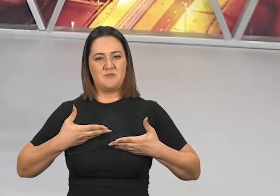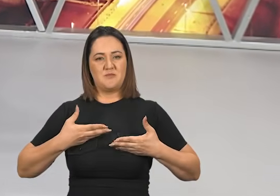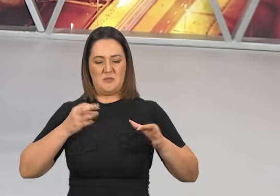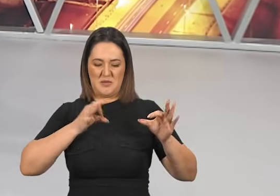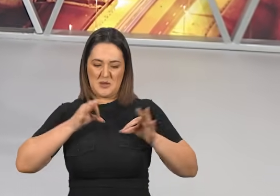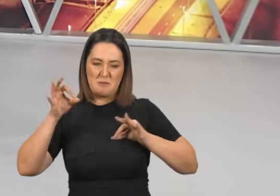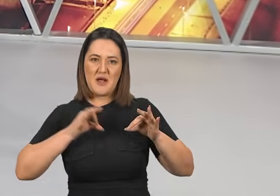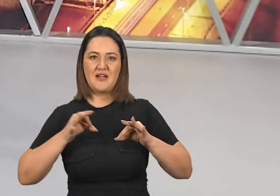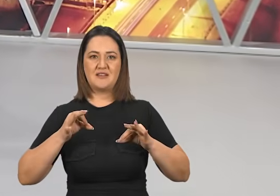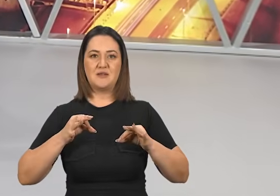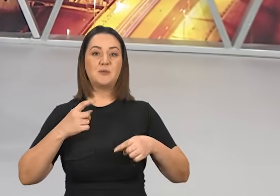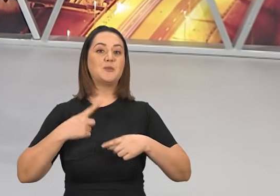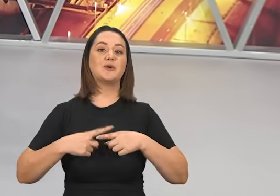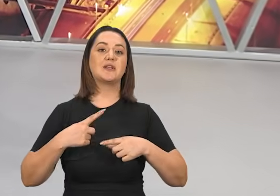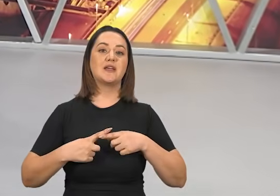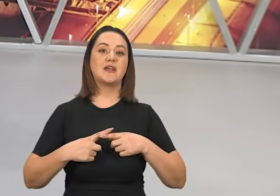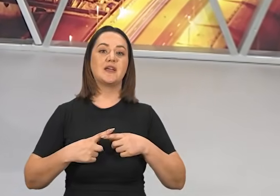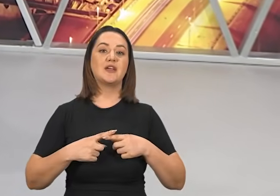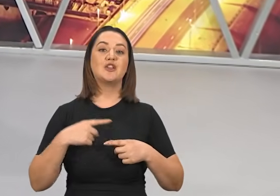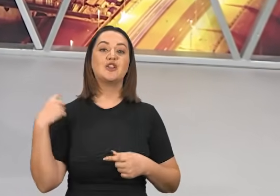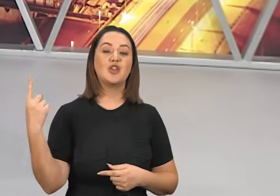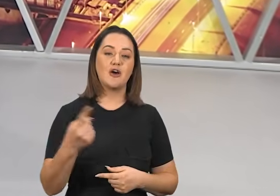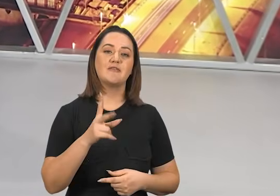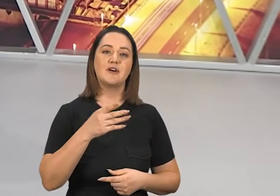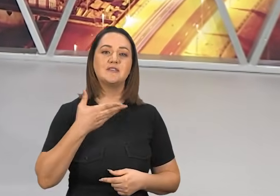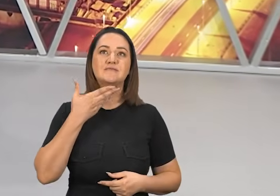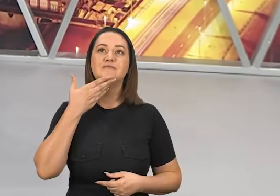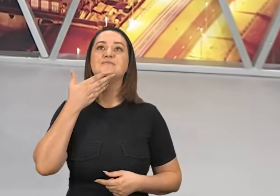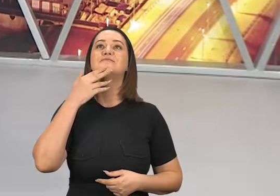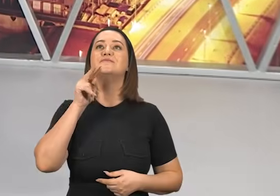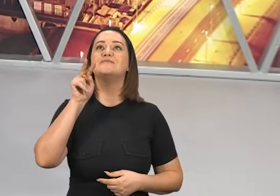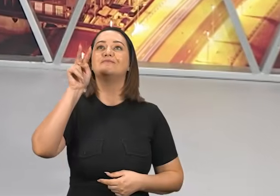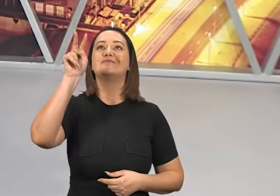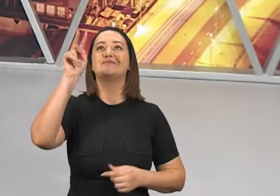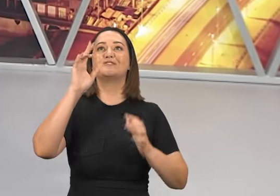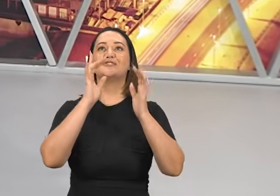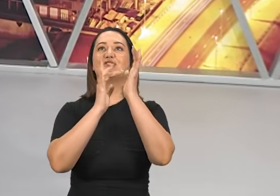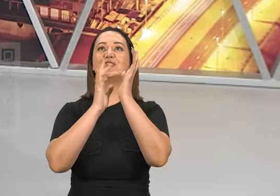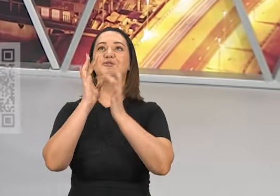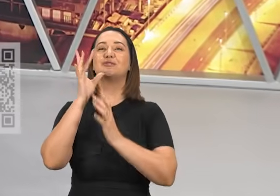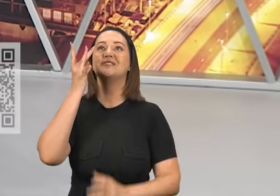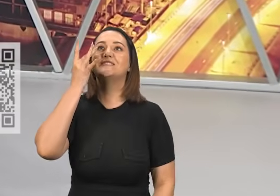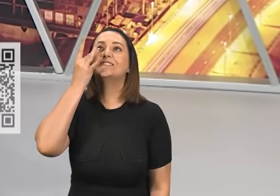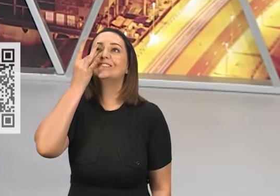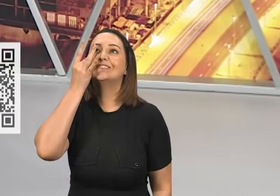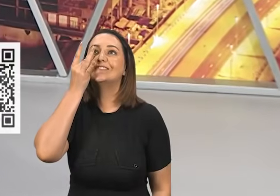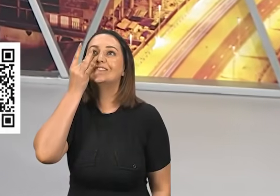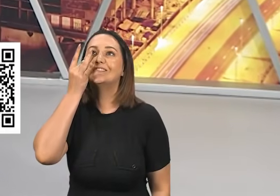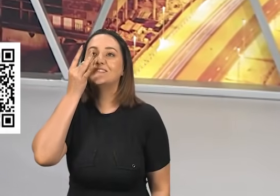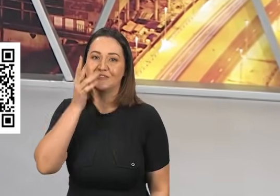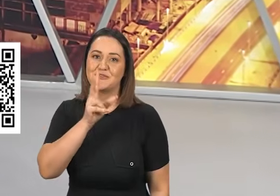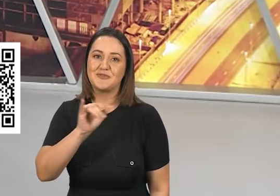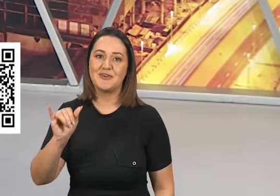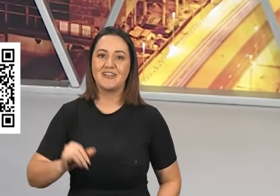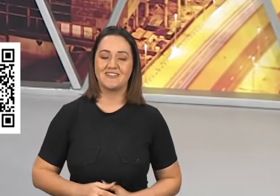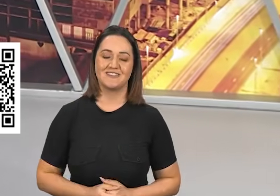prepare-se, porque em breve nós vamos olhar para os céus e vamos ver Jesus